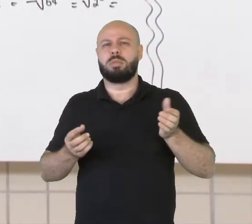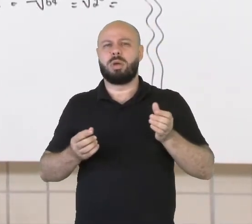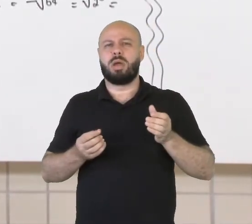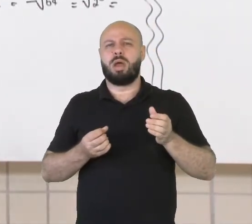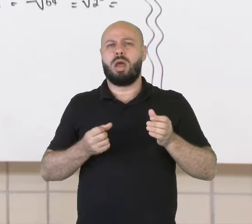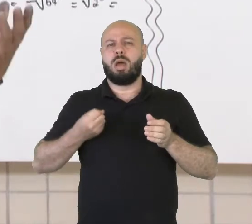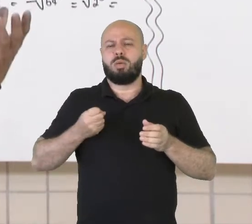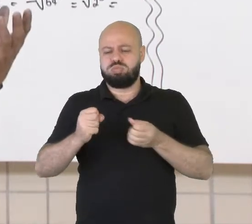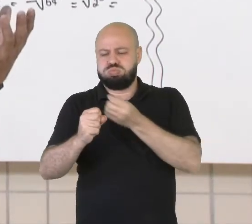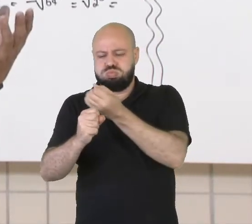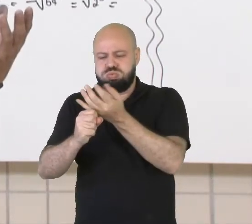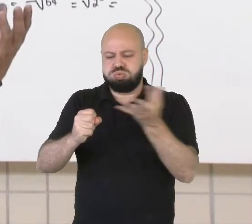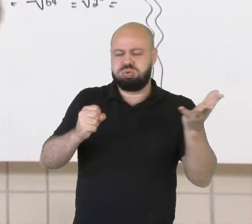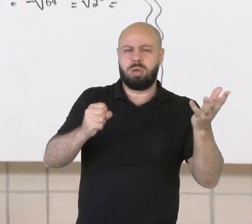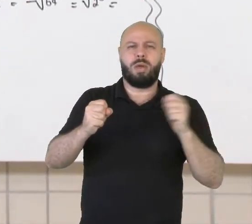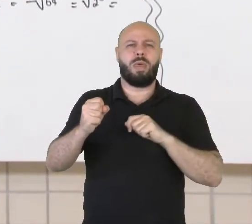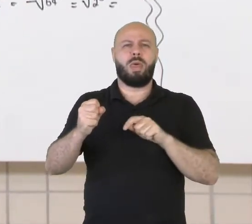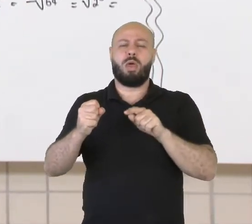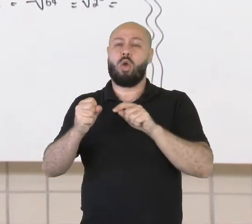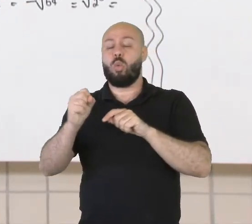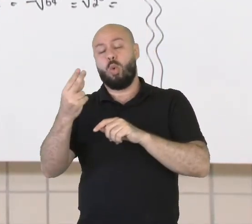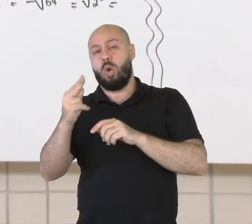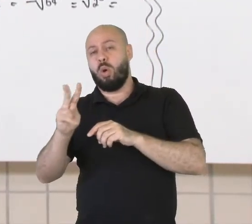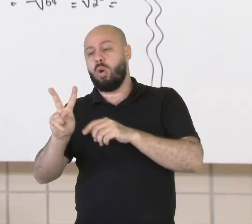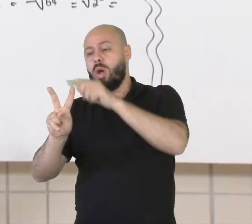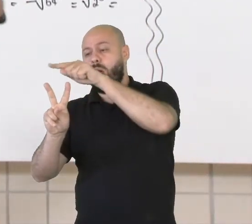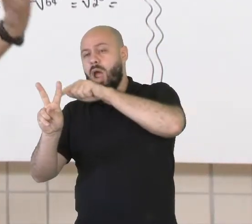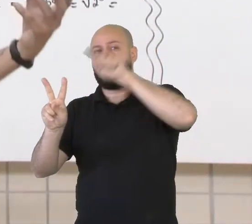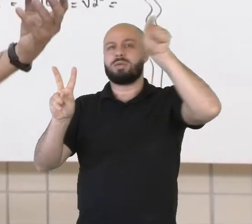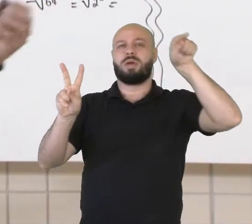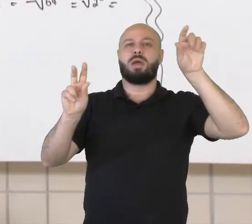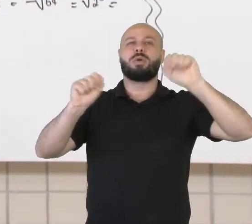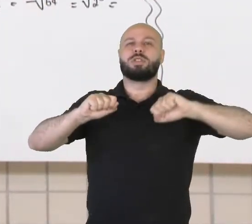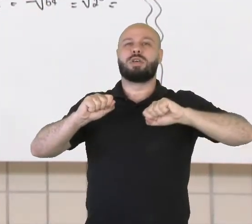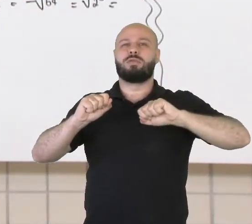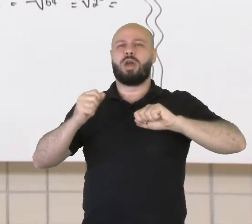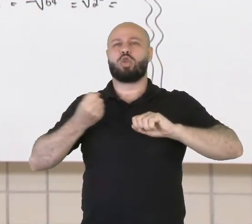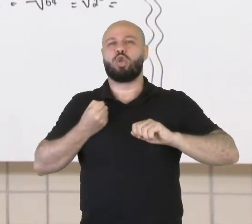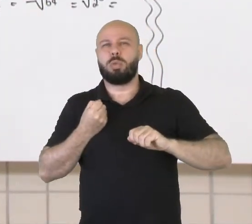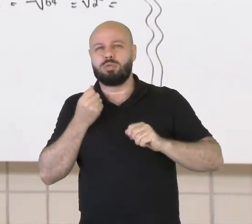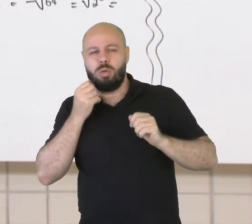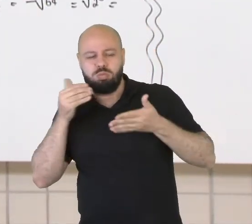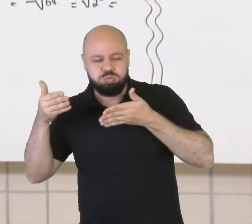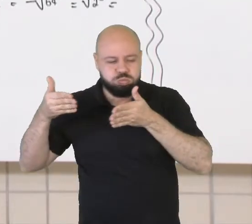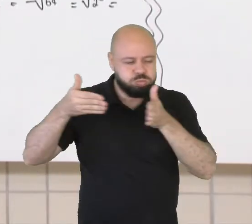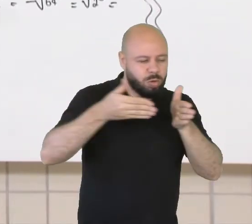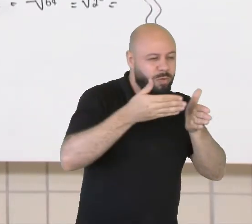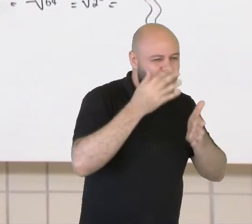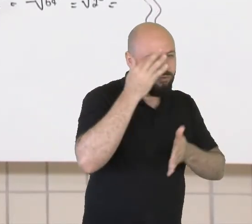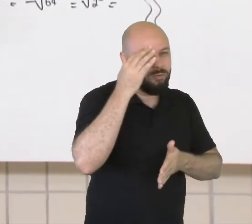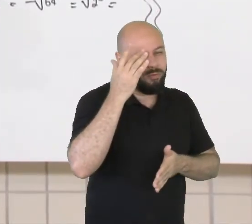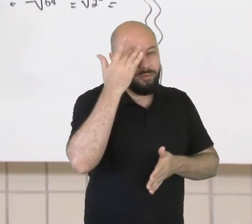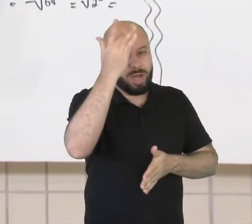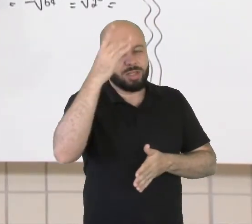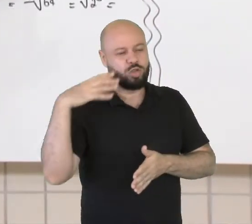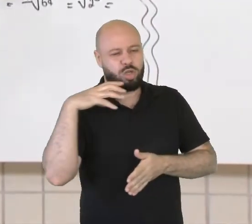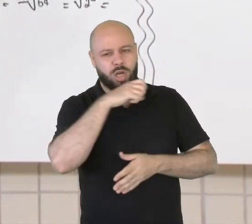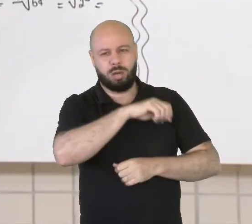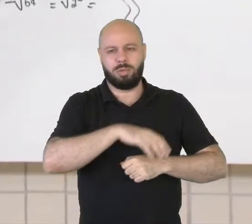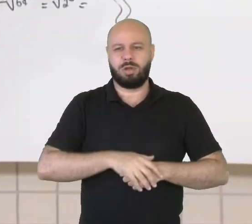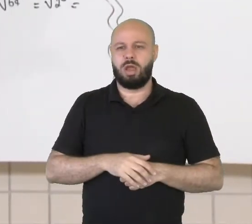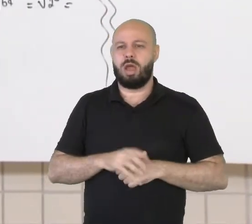facilitar para você levar o número para um outro caminho. Se tem raiz e potência, eu tentar